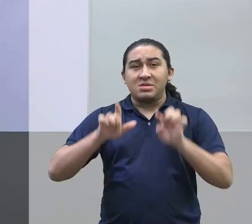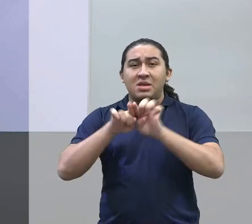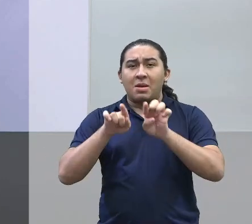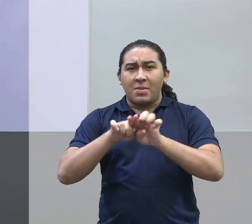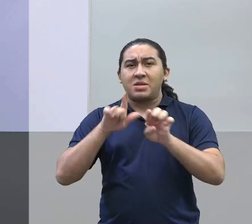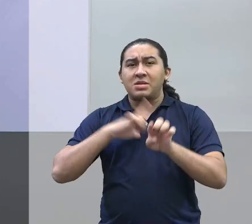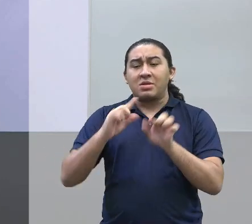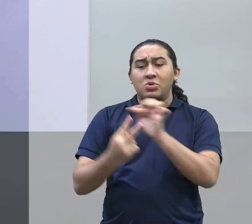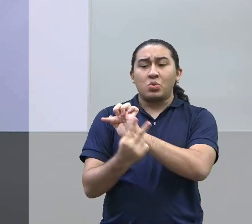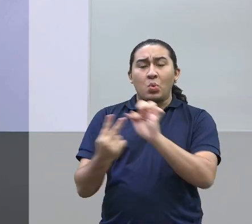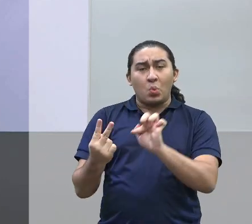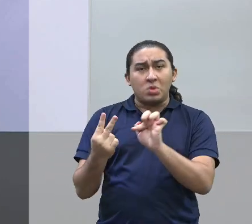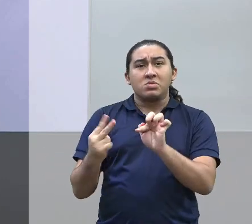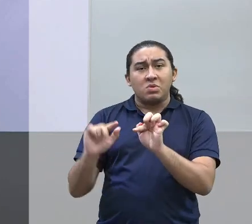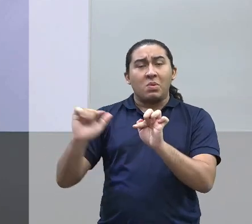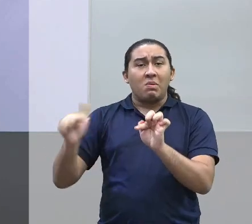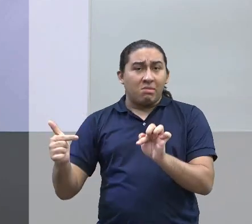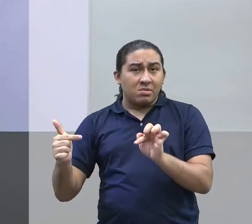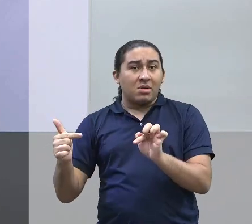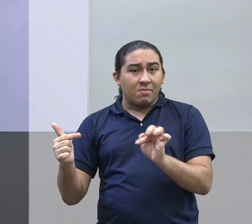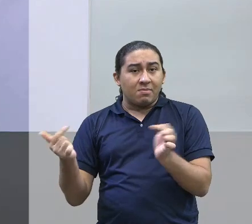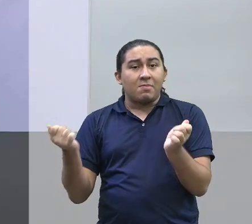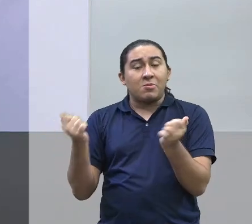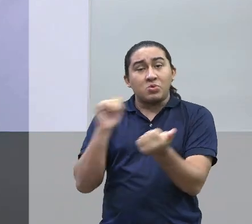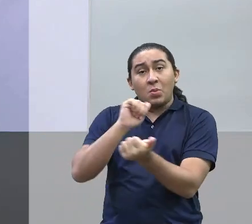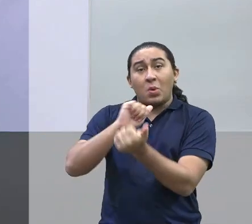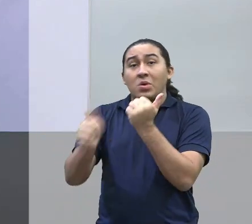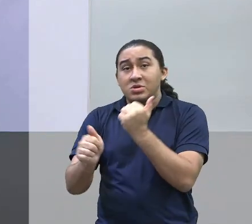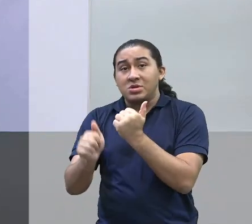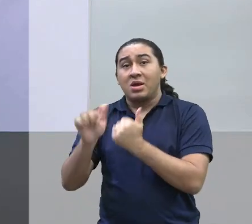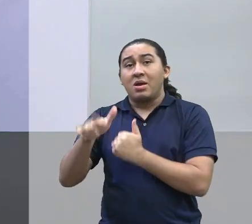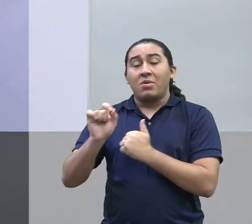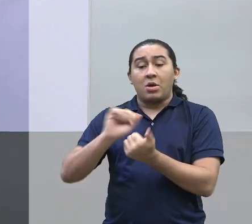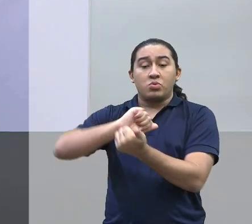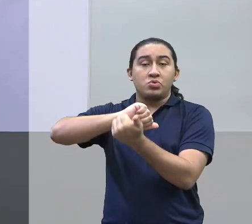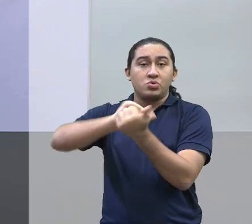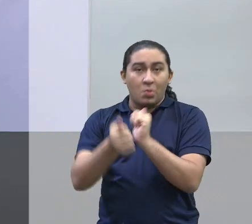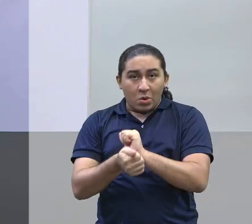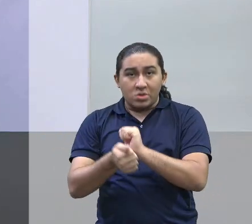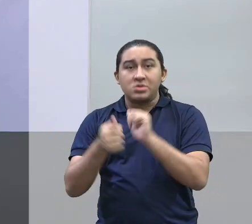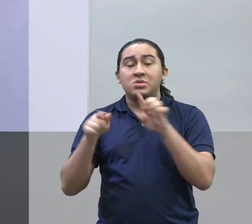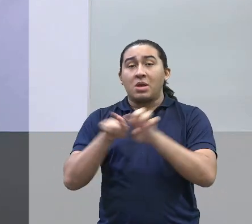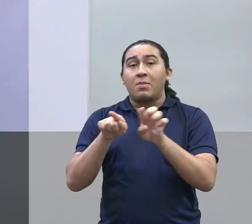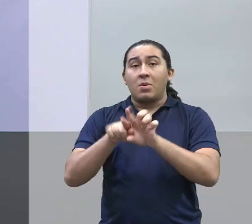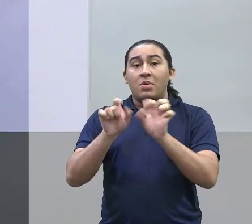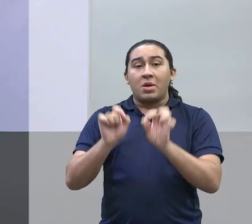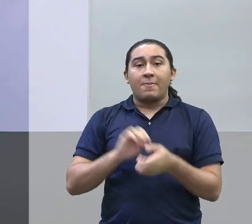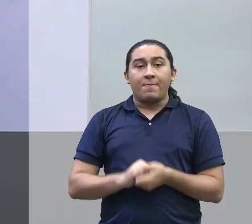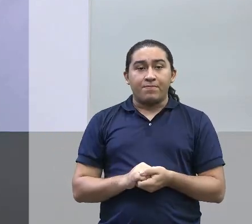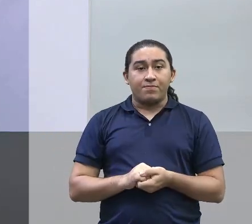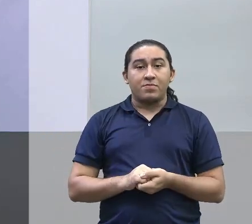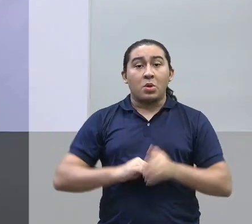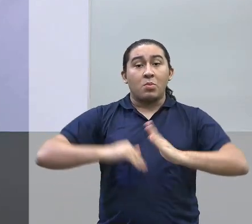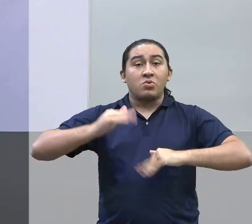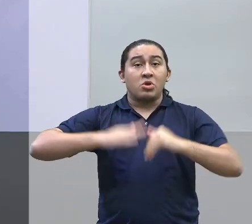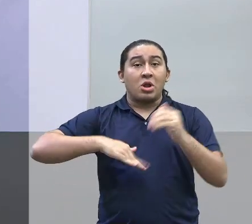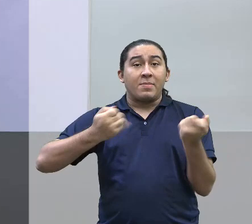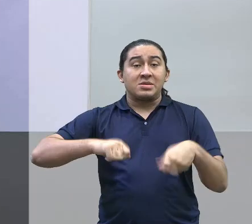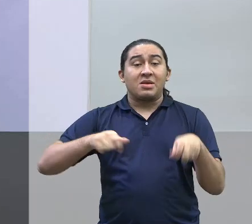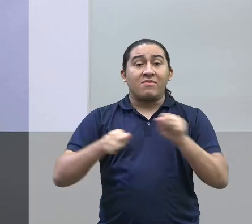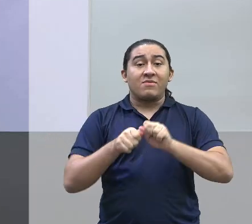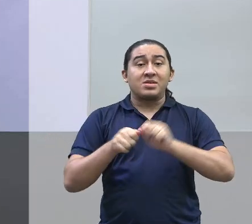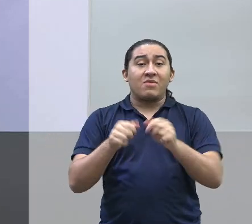É complicado, né? Uma modalidade esportiva em que o atleta precisa fazer vários